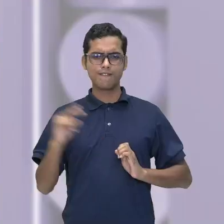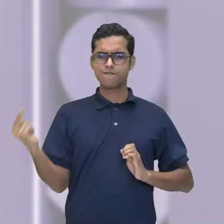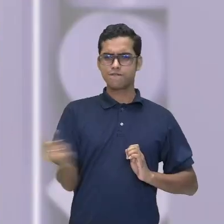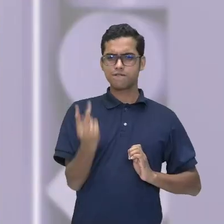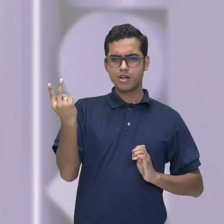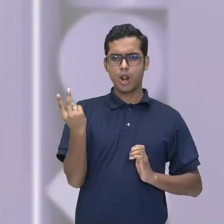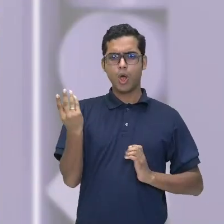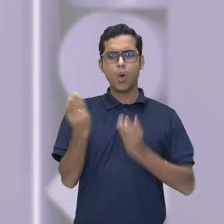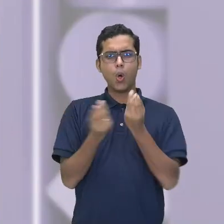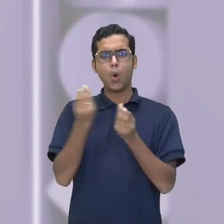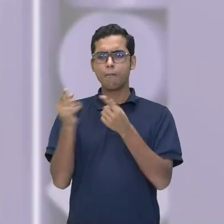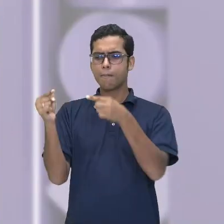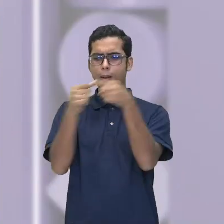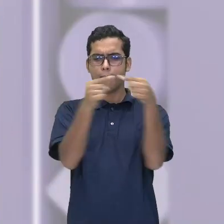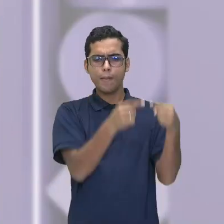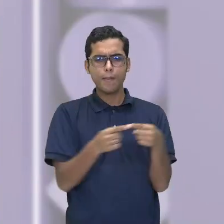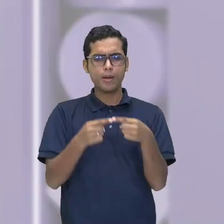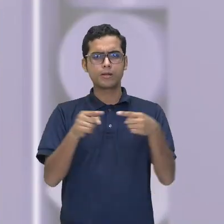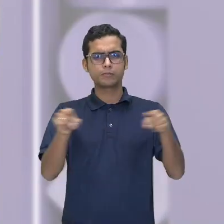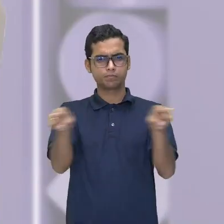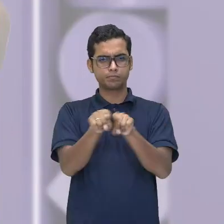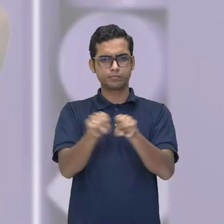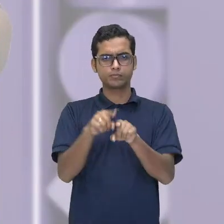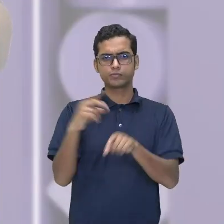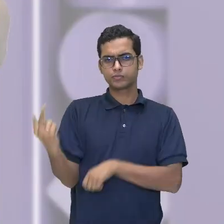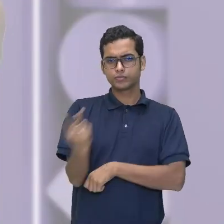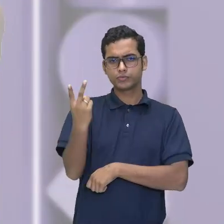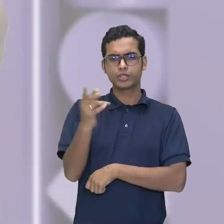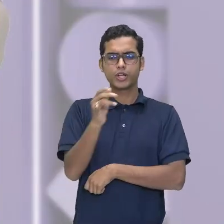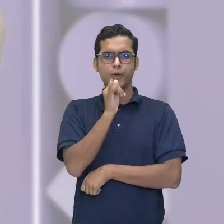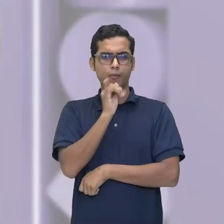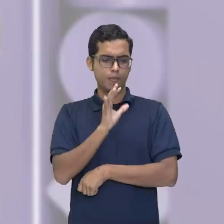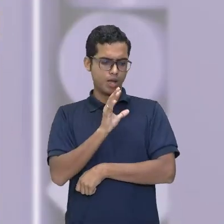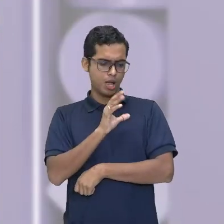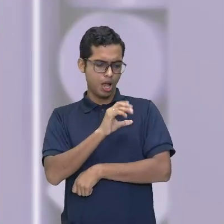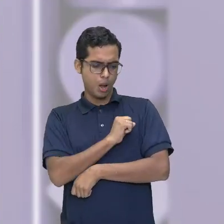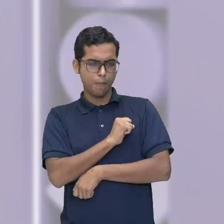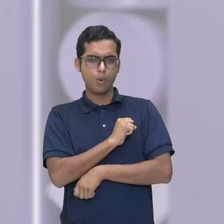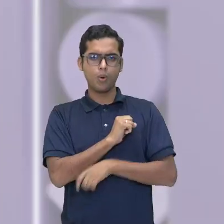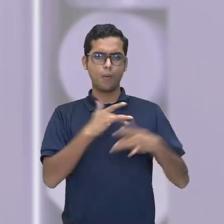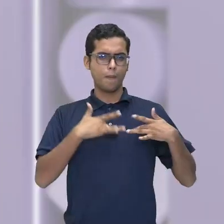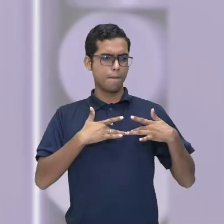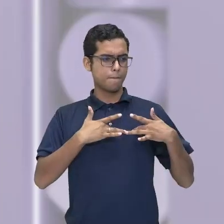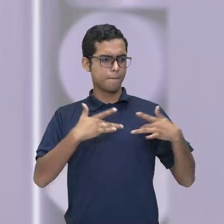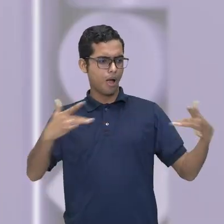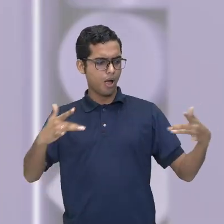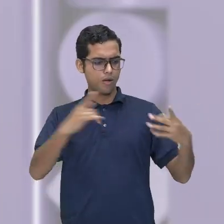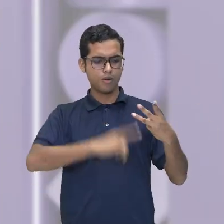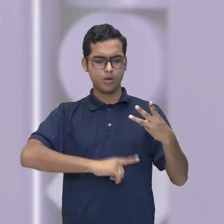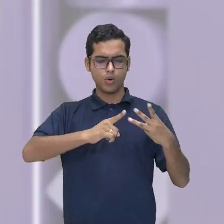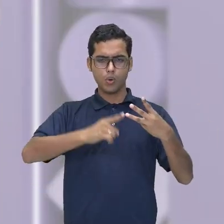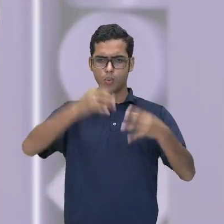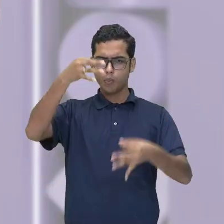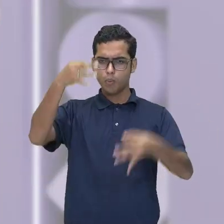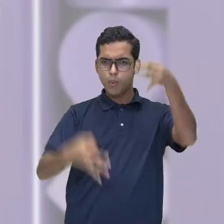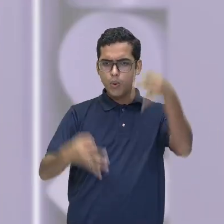E aqui pensar em valores como o amor, como a solidariedade, como a justiça, que são valores